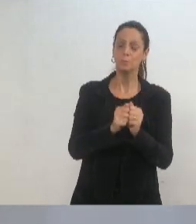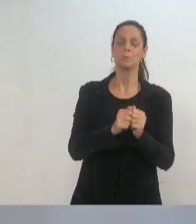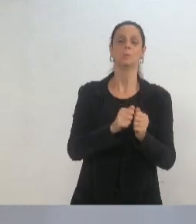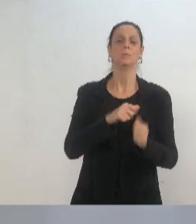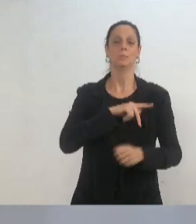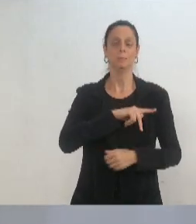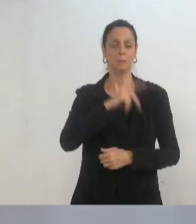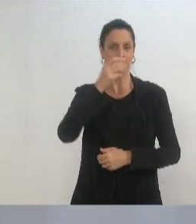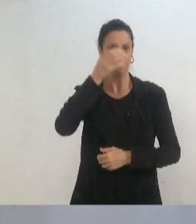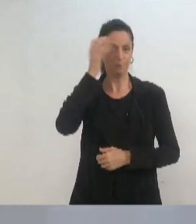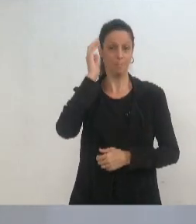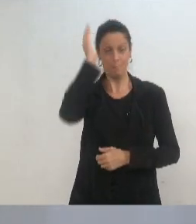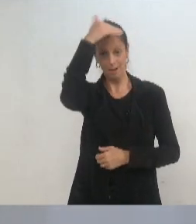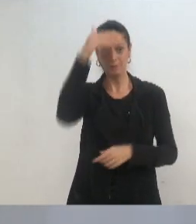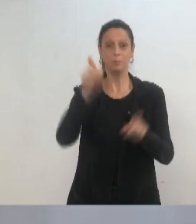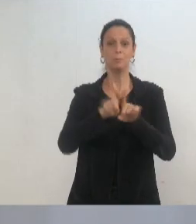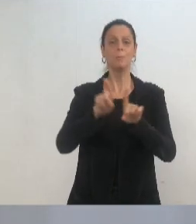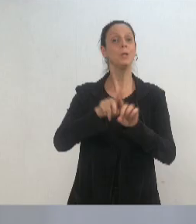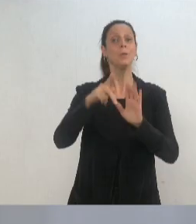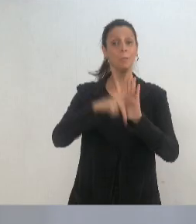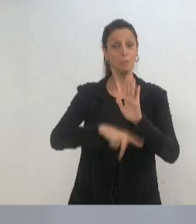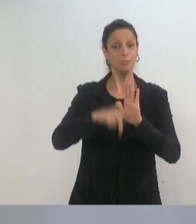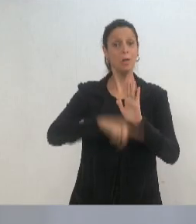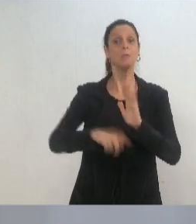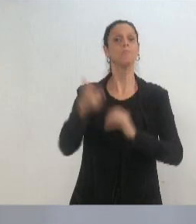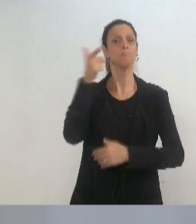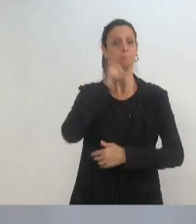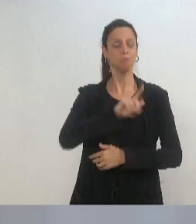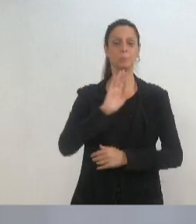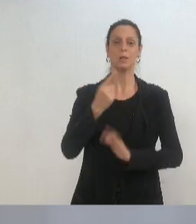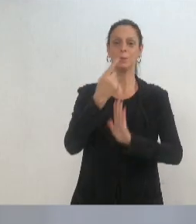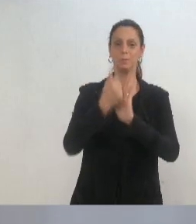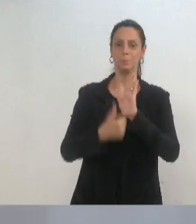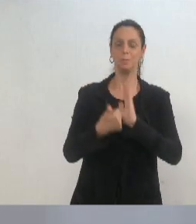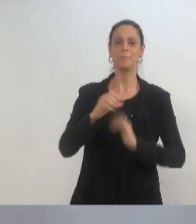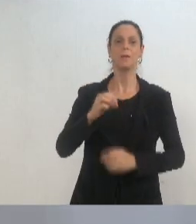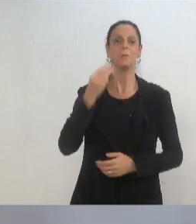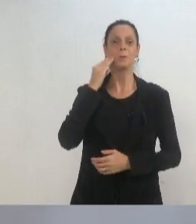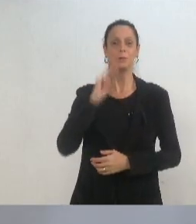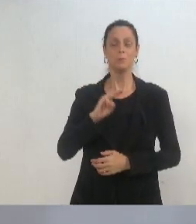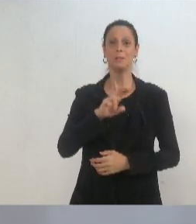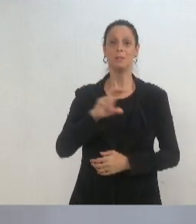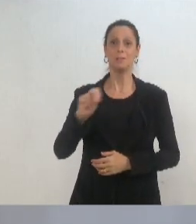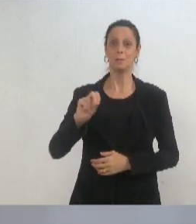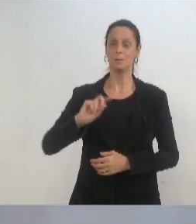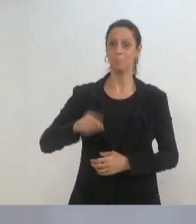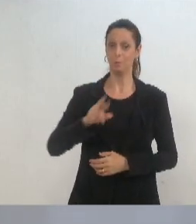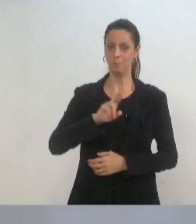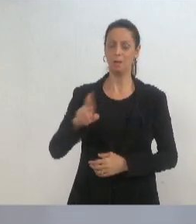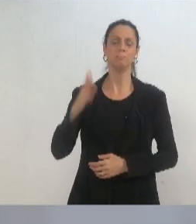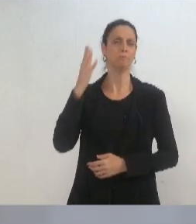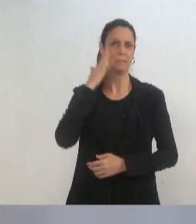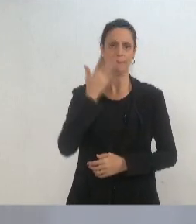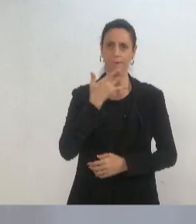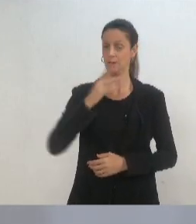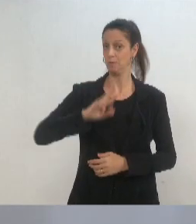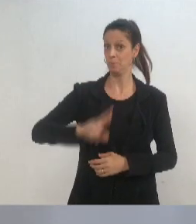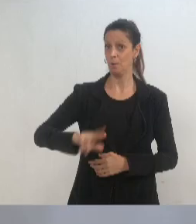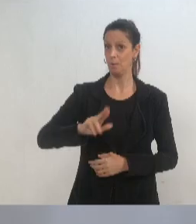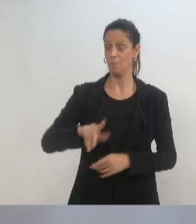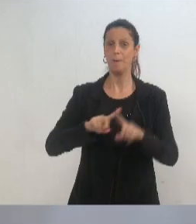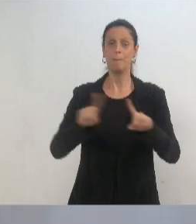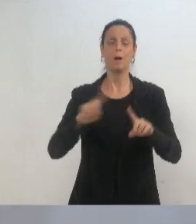compromisso de ter o projeto, e o projeto saiu, está orçado em 10 milhões e 500 mil reais, a gente sabe que não é fácil, mas a gente